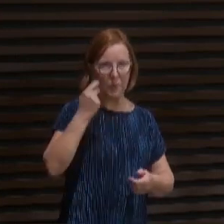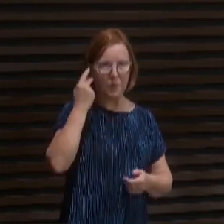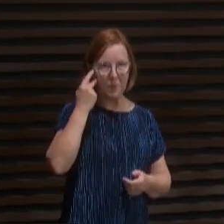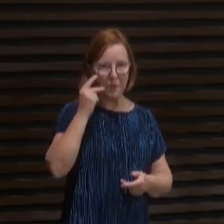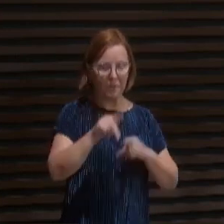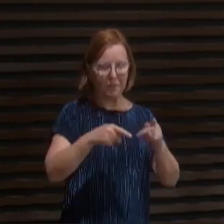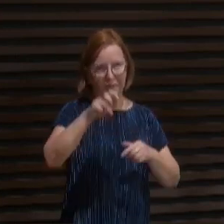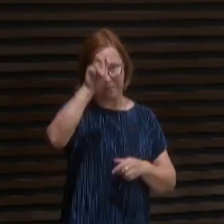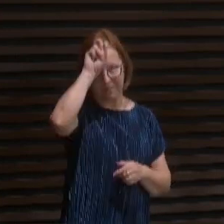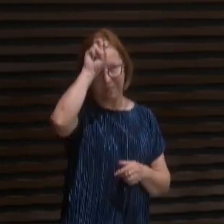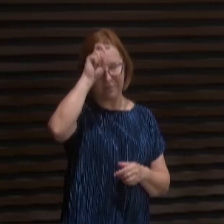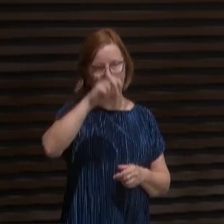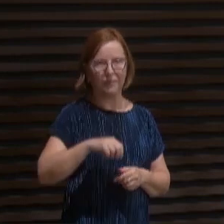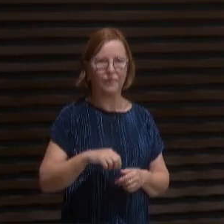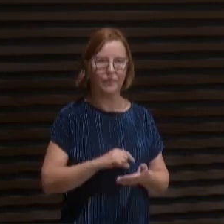Versículo 6.